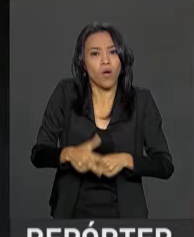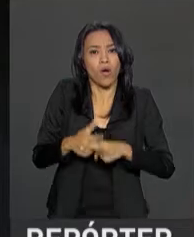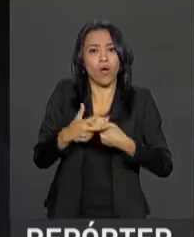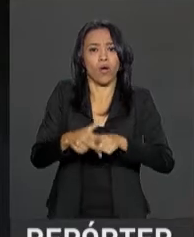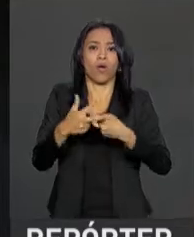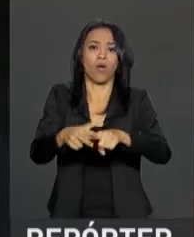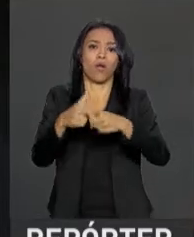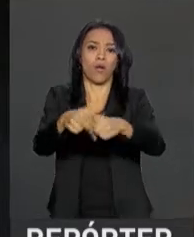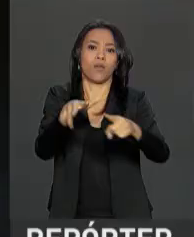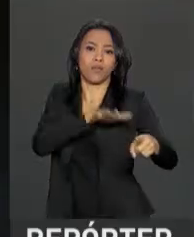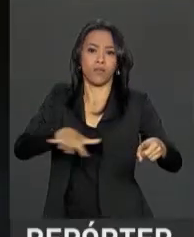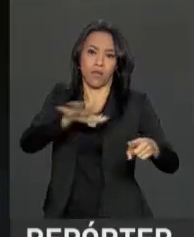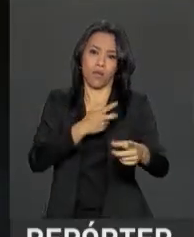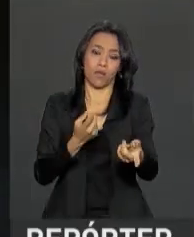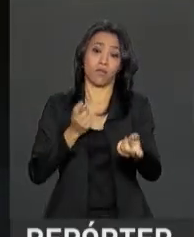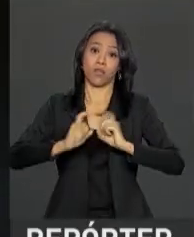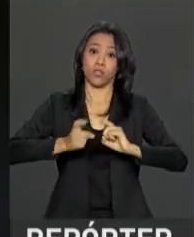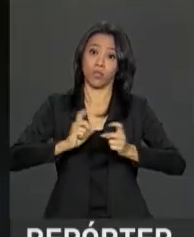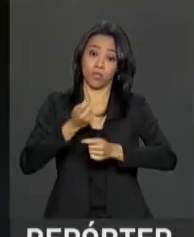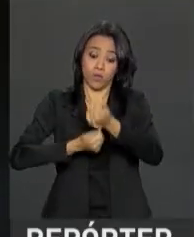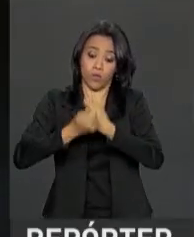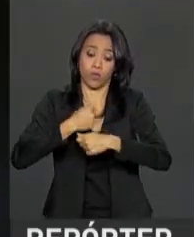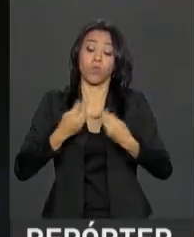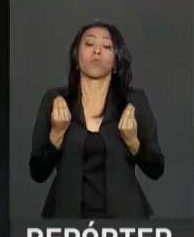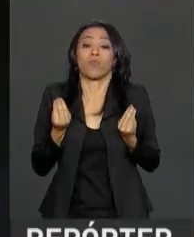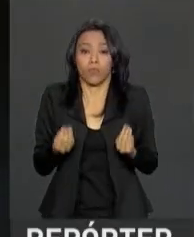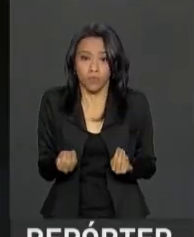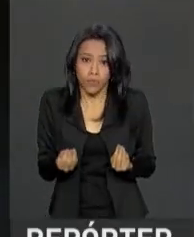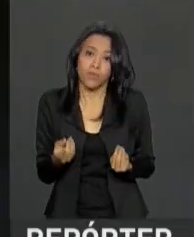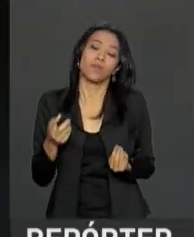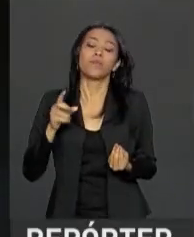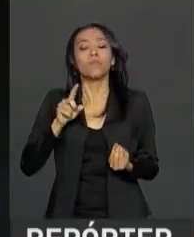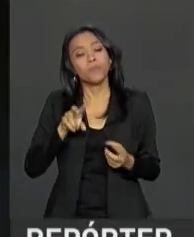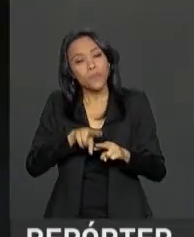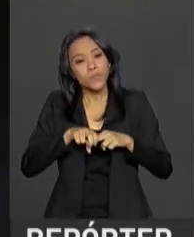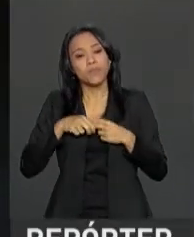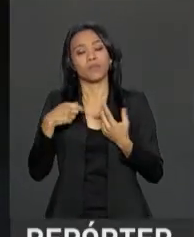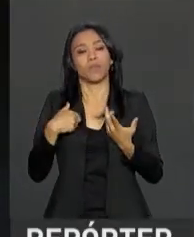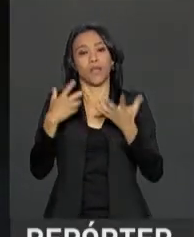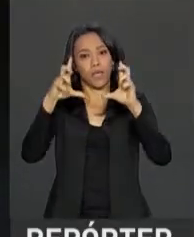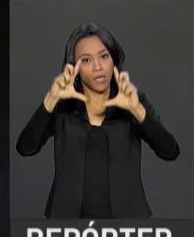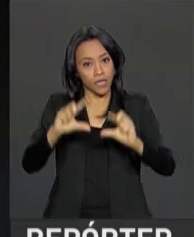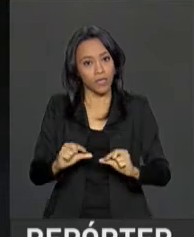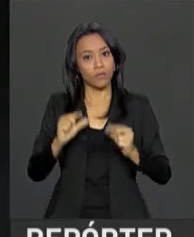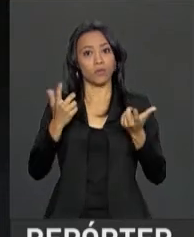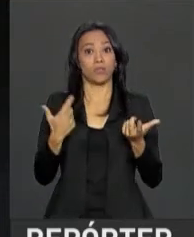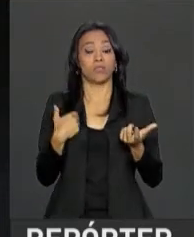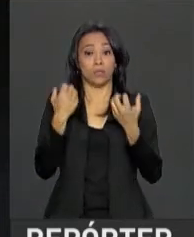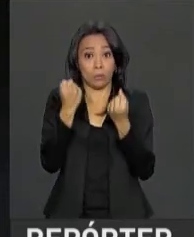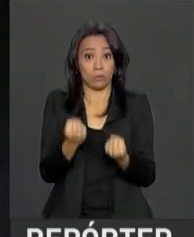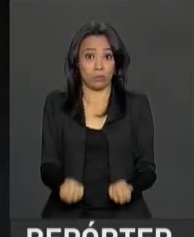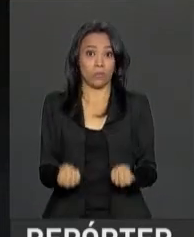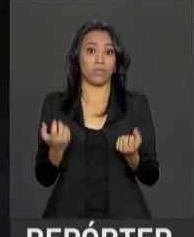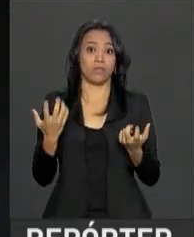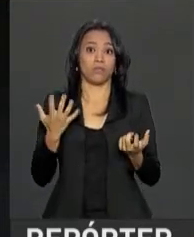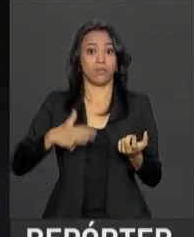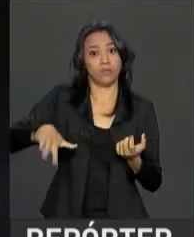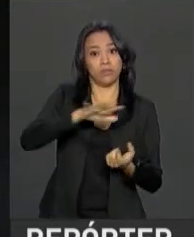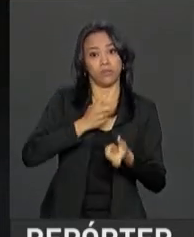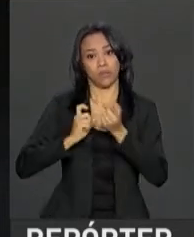que para as finanças públicas tão logo serão necessárias medidas para reduzir o peso das despesas obrigatórias no total das despesas públicas